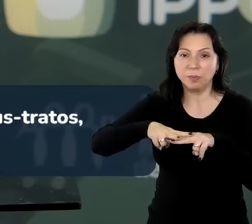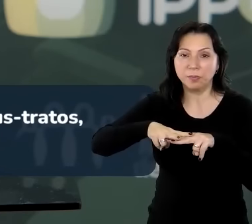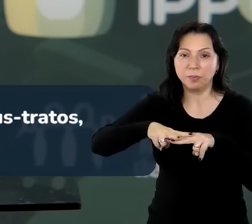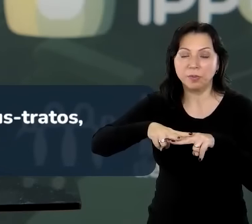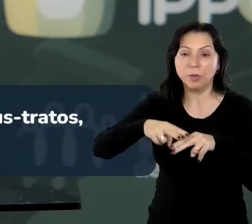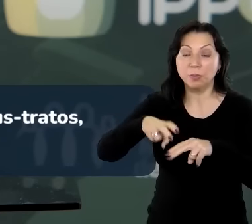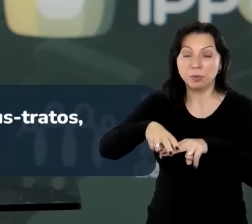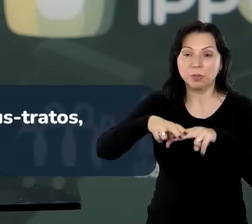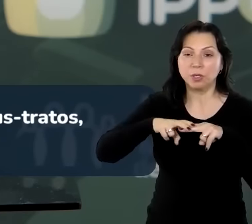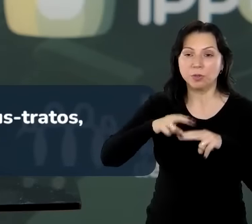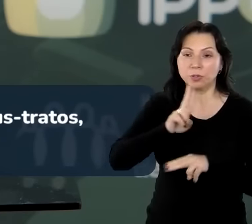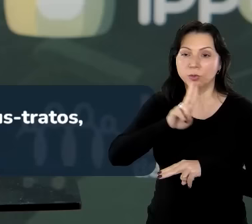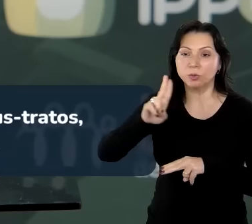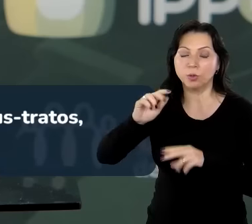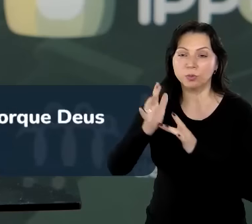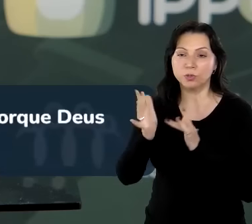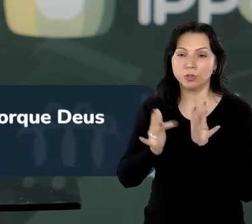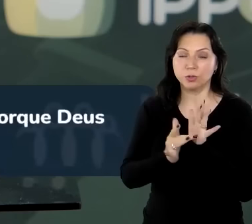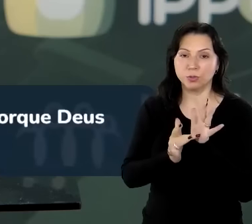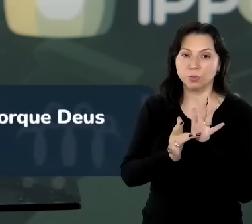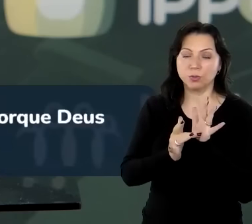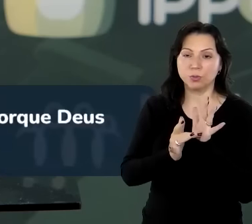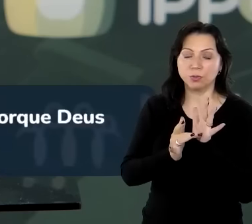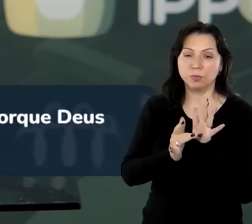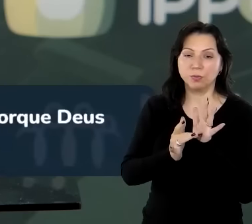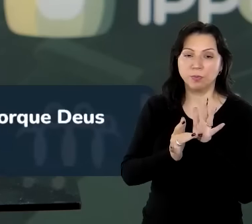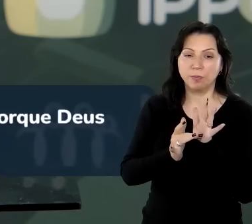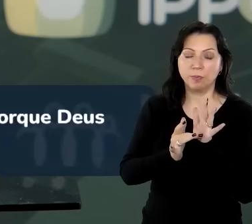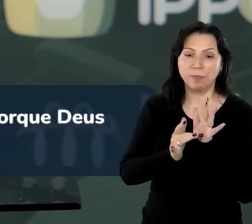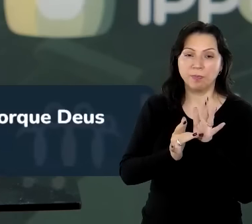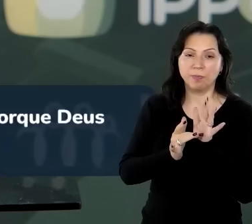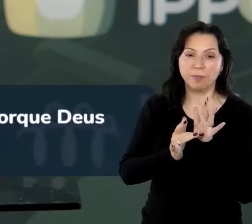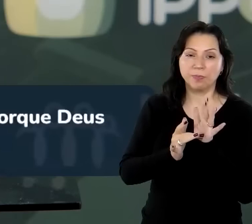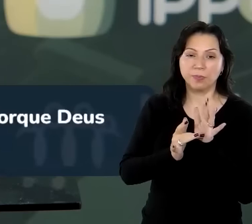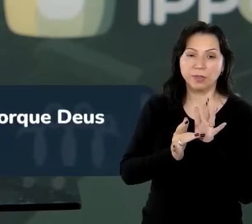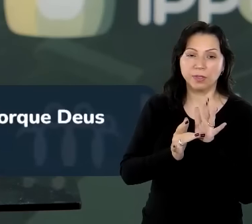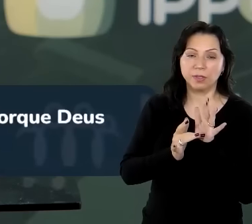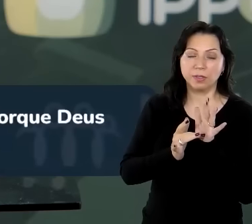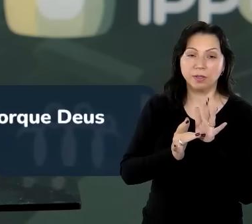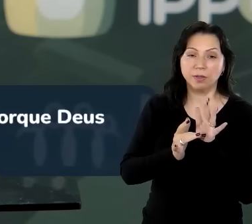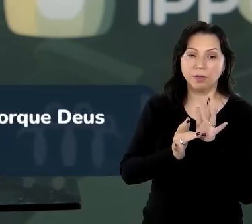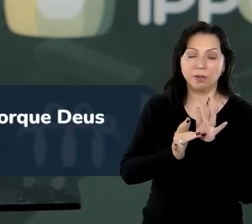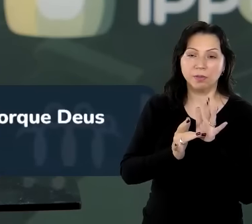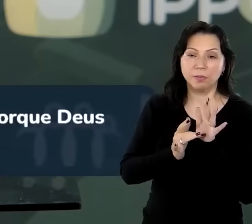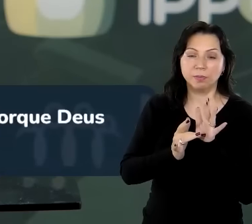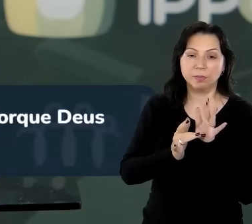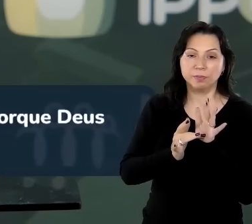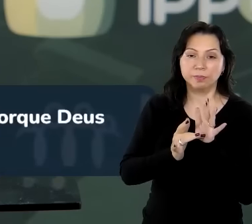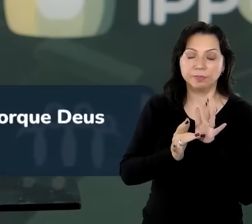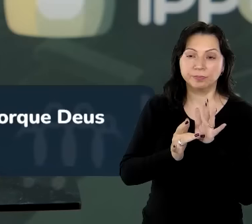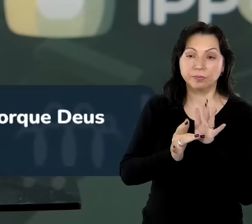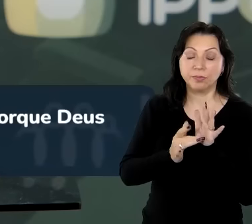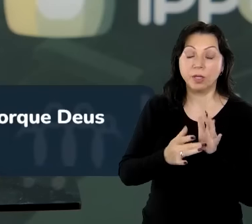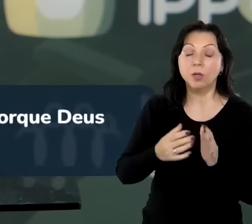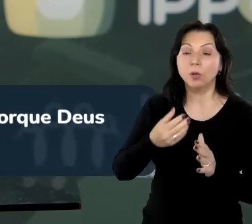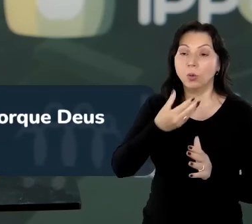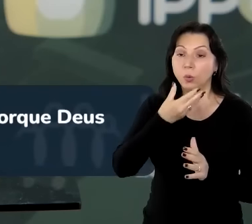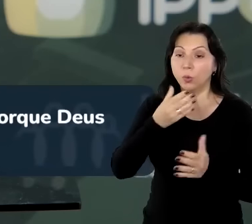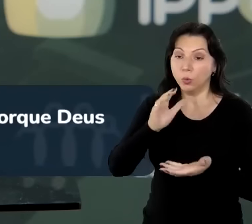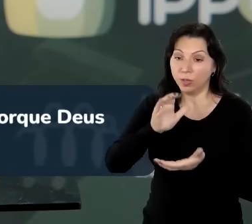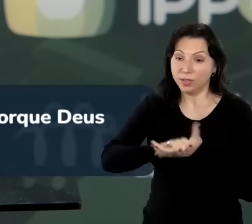em pessoa fosseis os maltratados. Digno de honra entre todos seja o